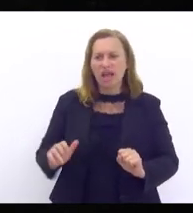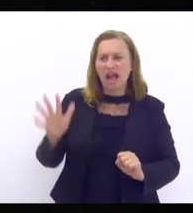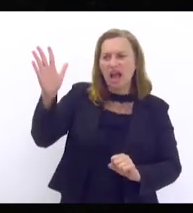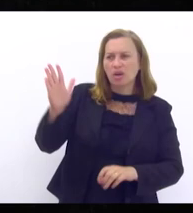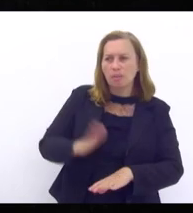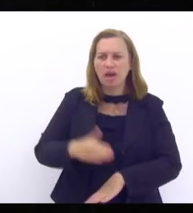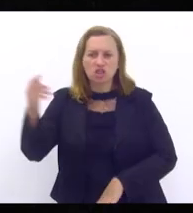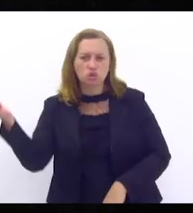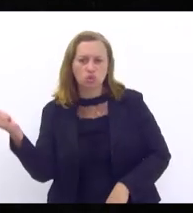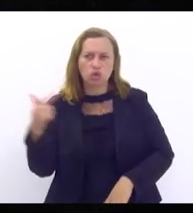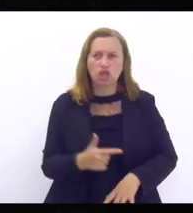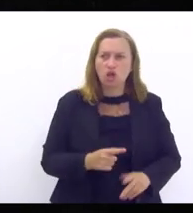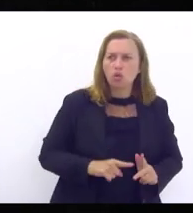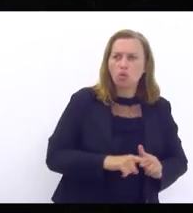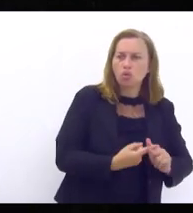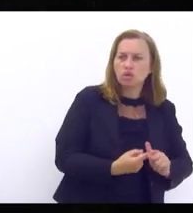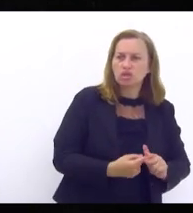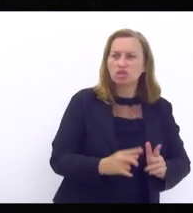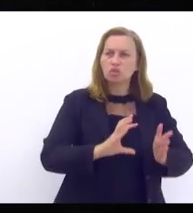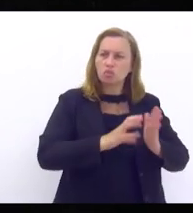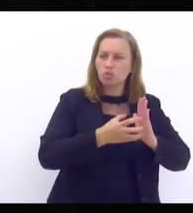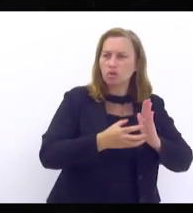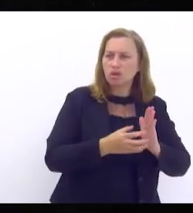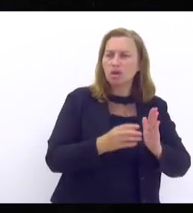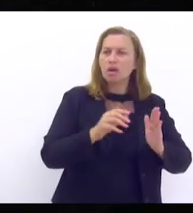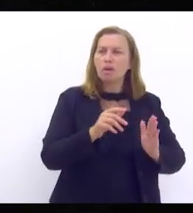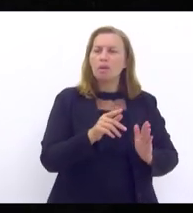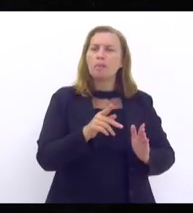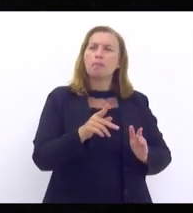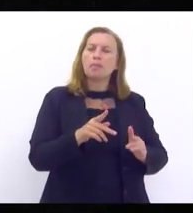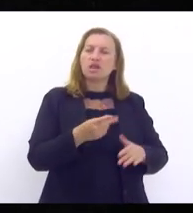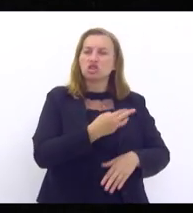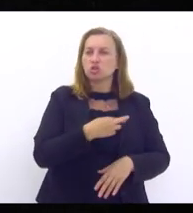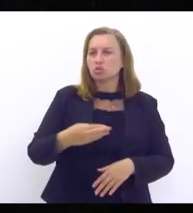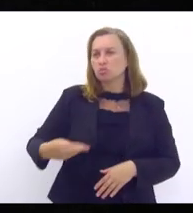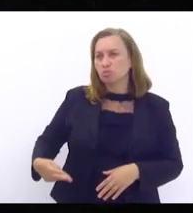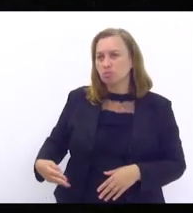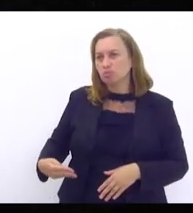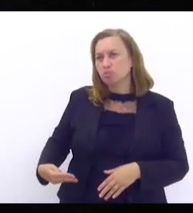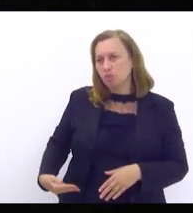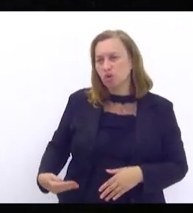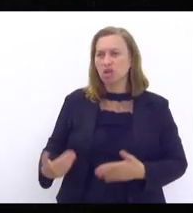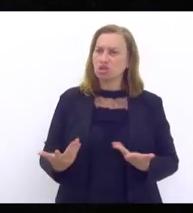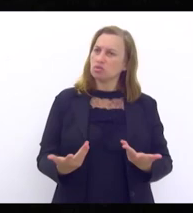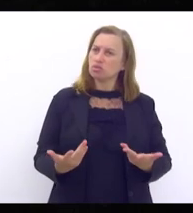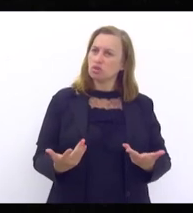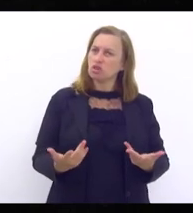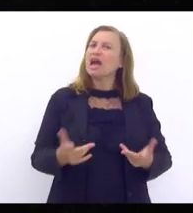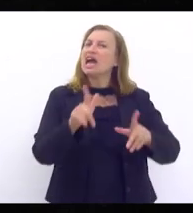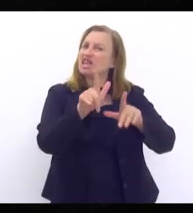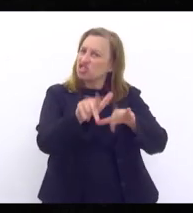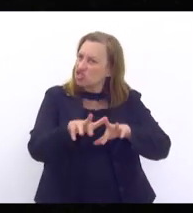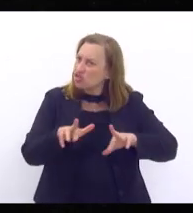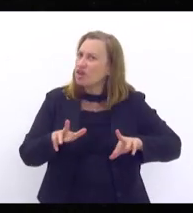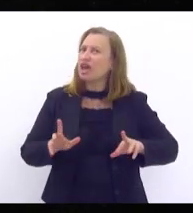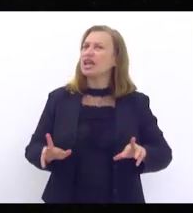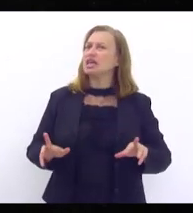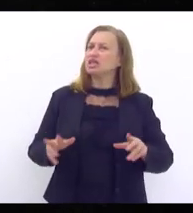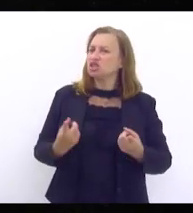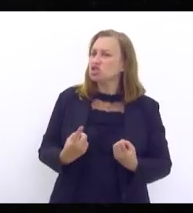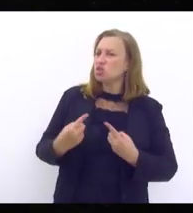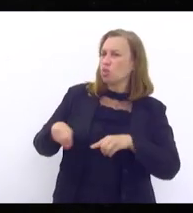a manutenção do conjunto dos partidos políticos que compõem a democracia brasileira? Isso é muito diferente de